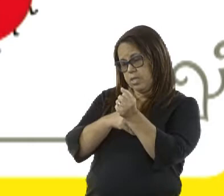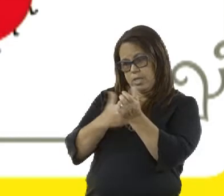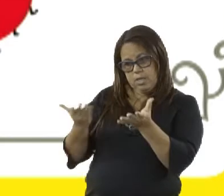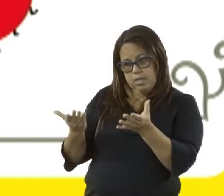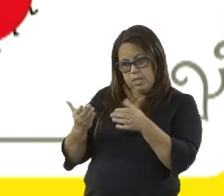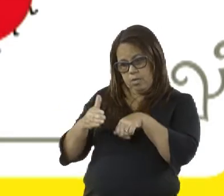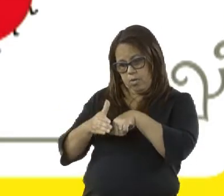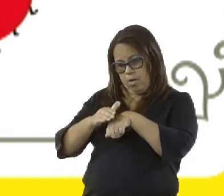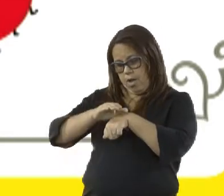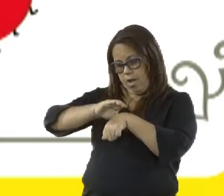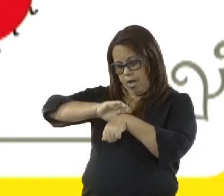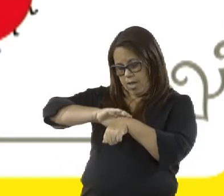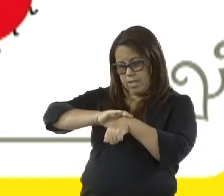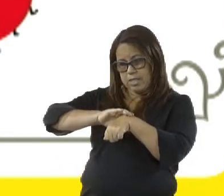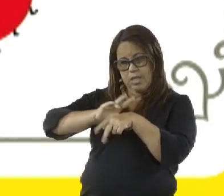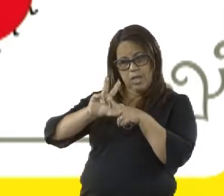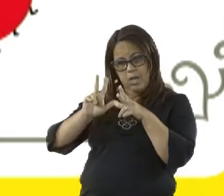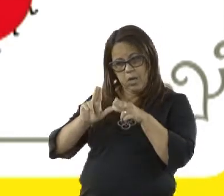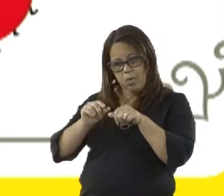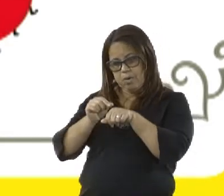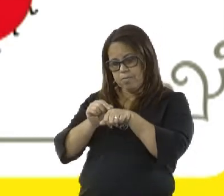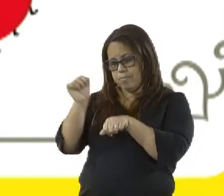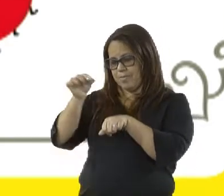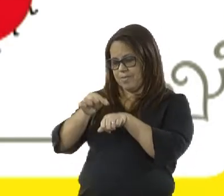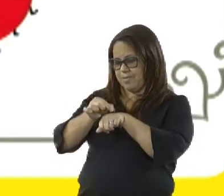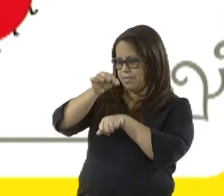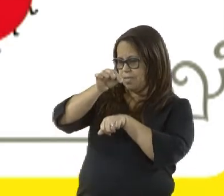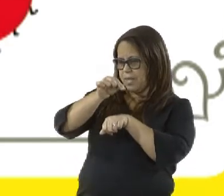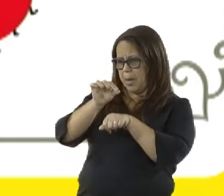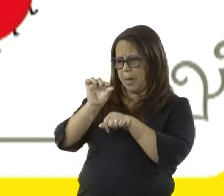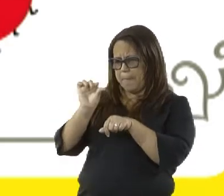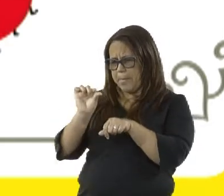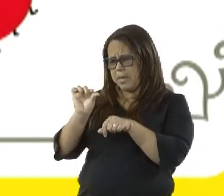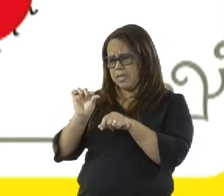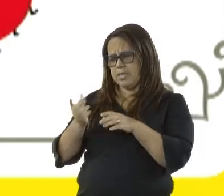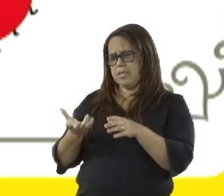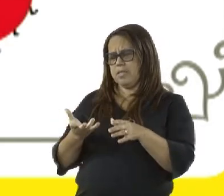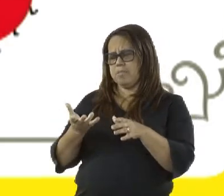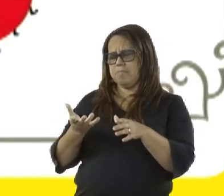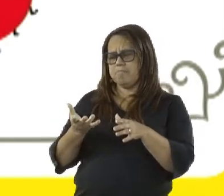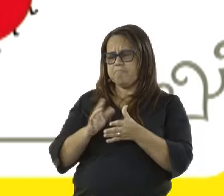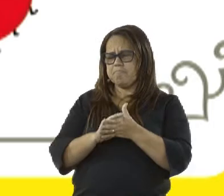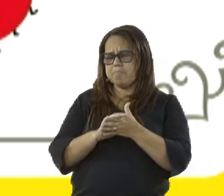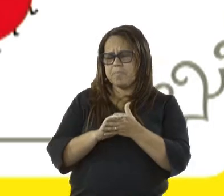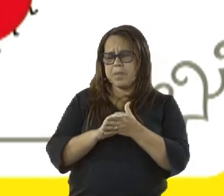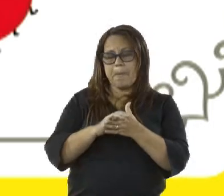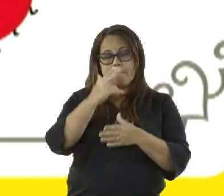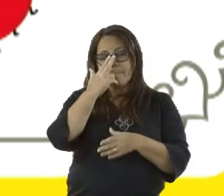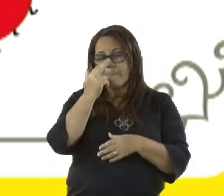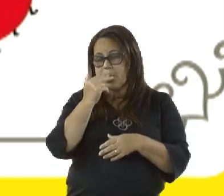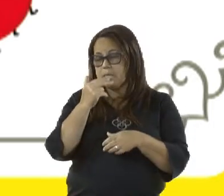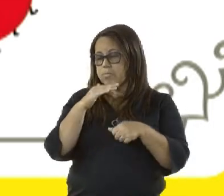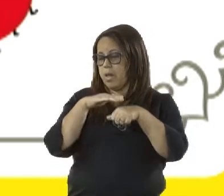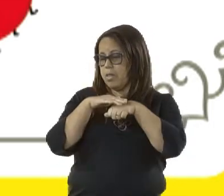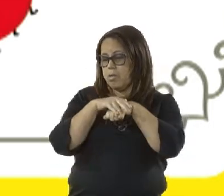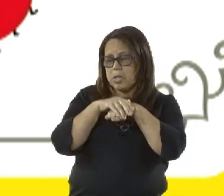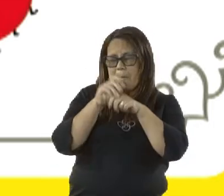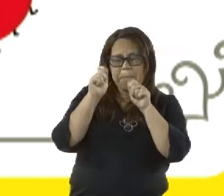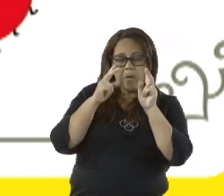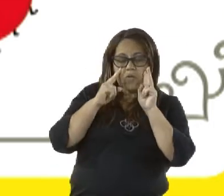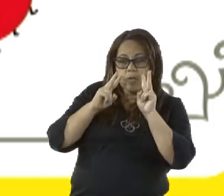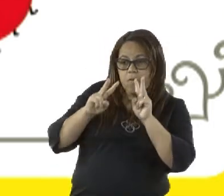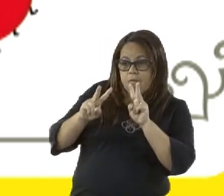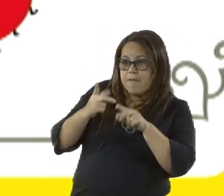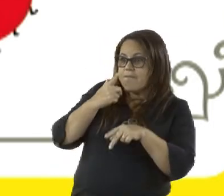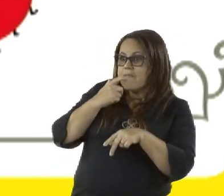casco é redondinho, tem anteninhas delicadas e pequenas patinhas. Mesmo de noite posso notar o lindo tom